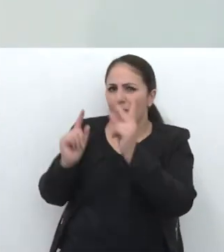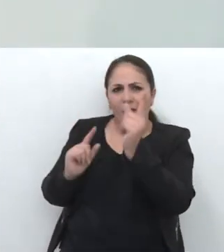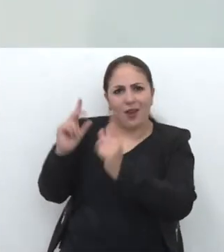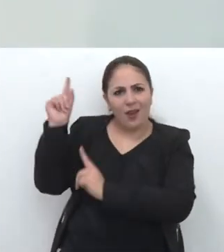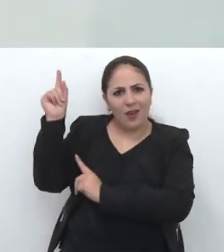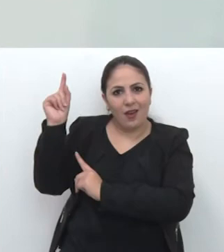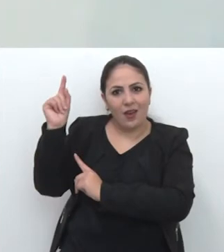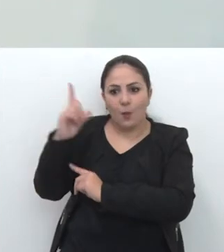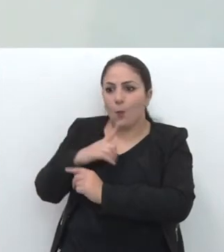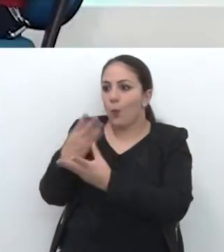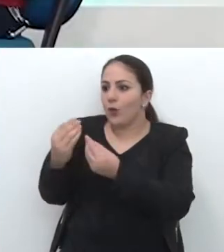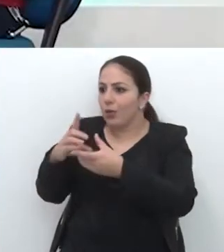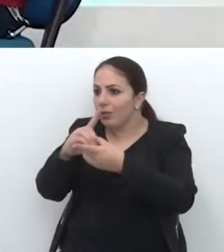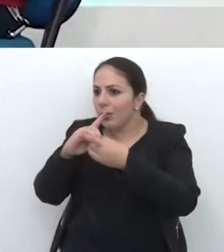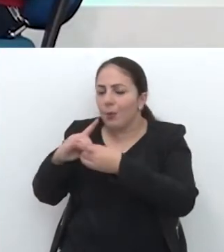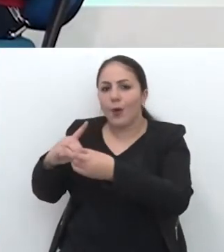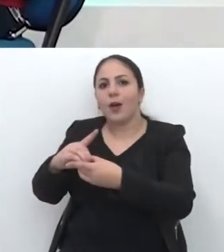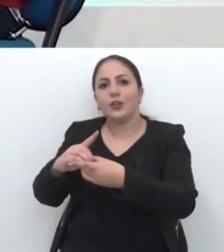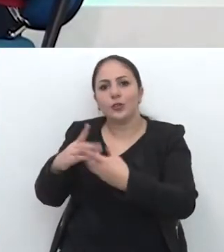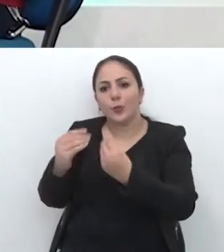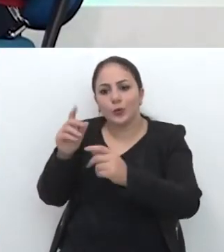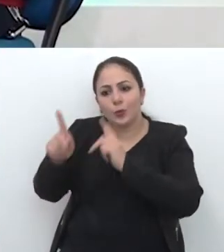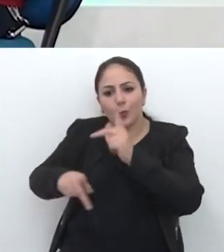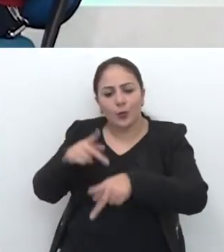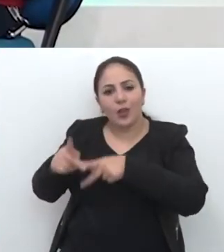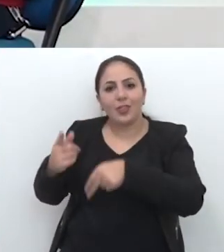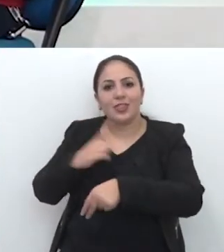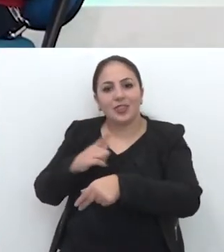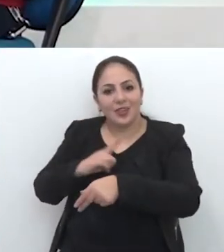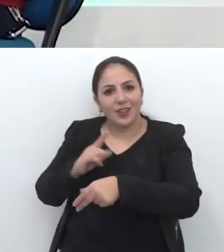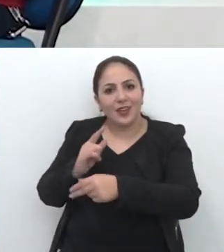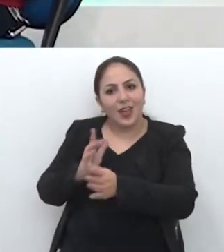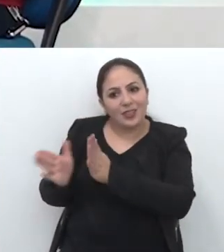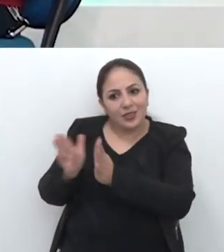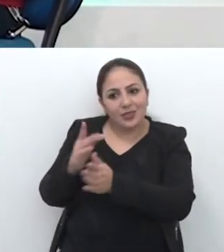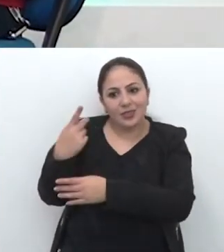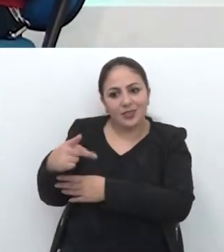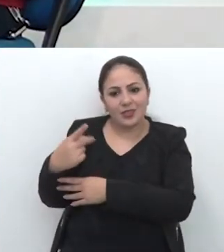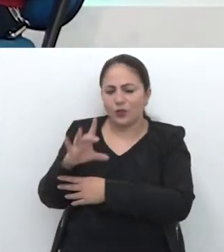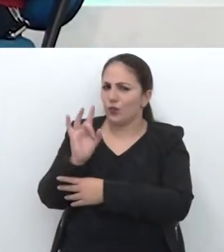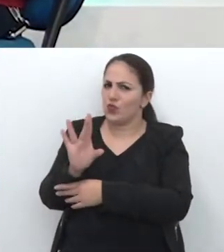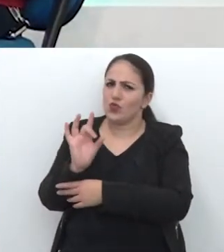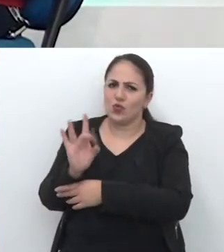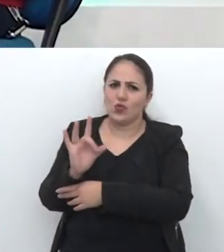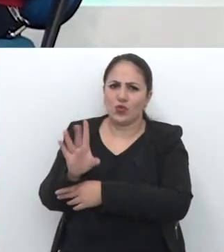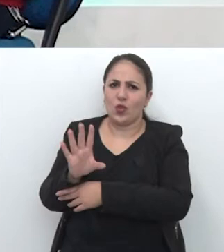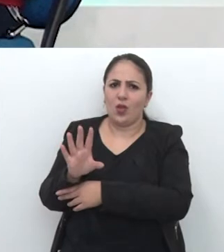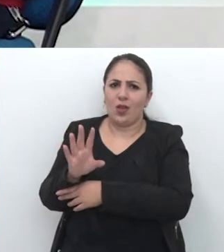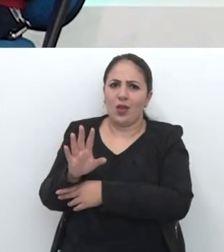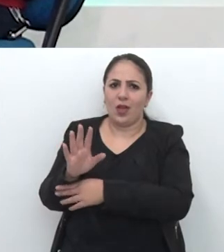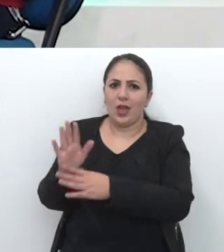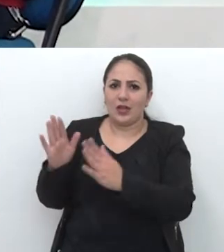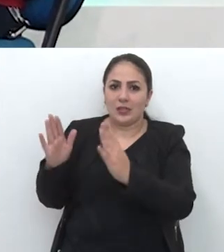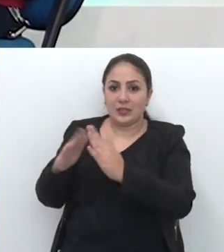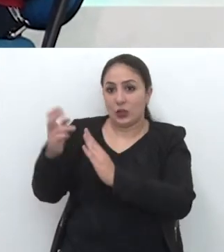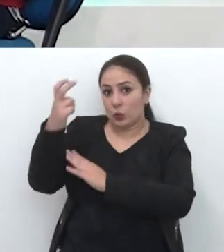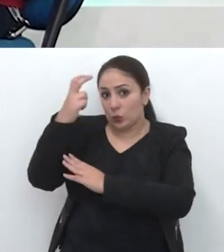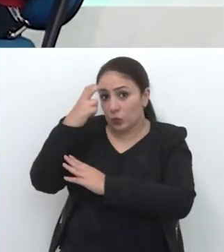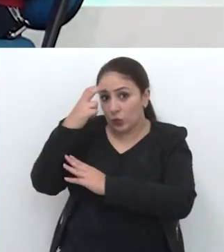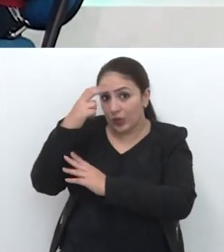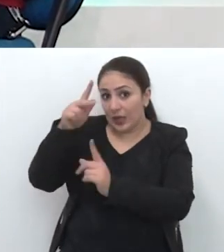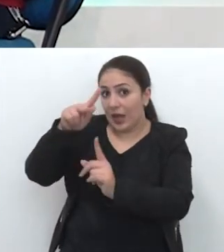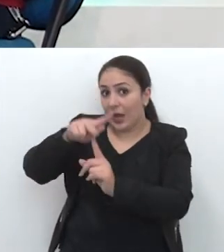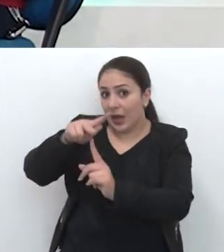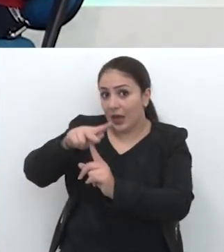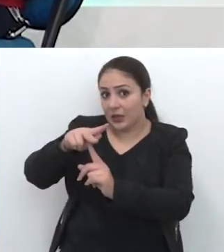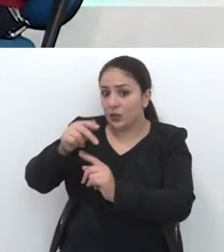apelo ele é muito democrático, ele é muito popular, ele tem a acessibilidade dele, porque não é só no Casarão da Cultura, no